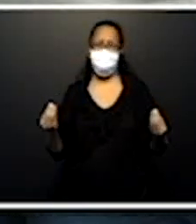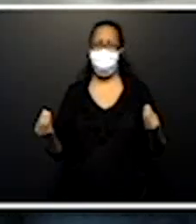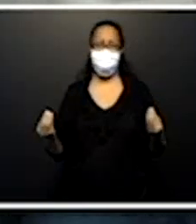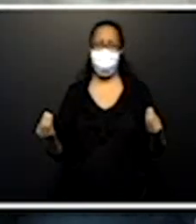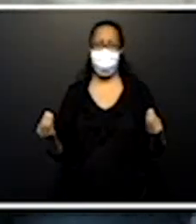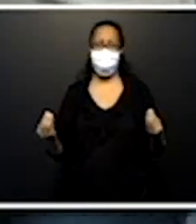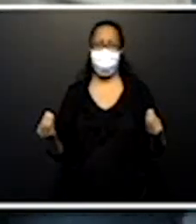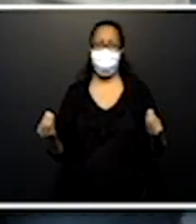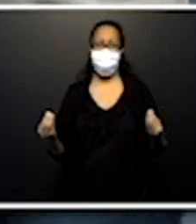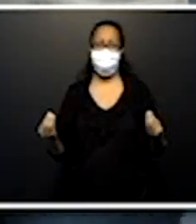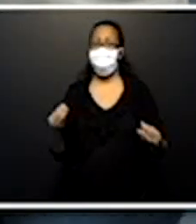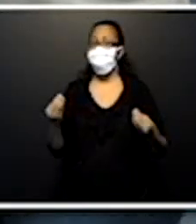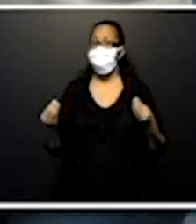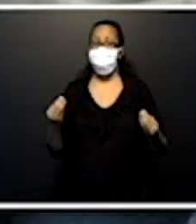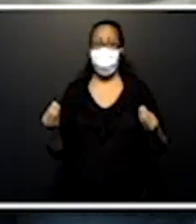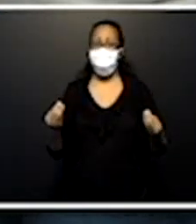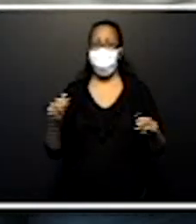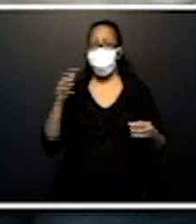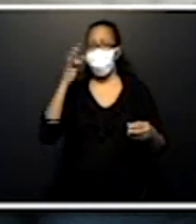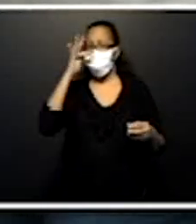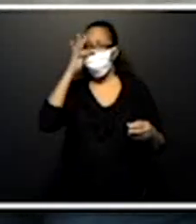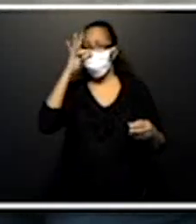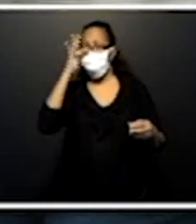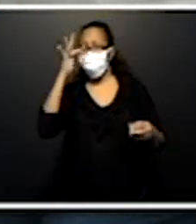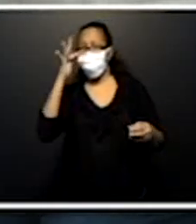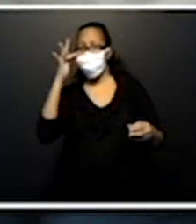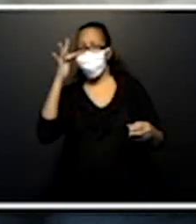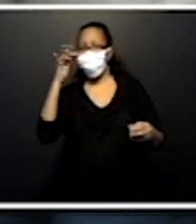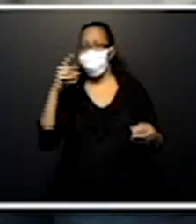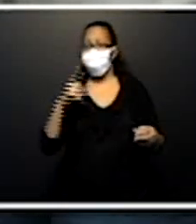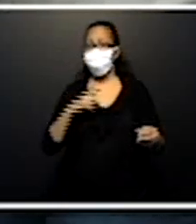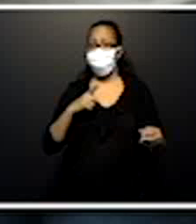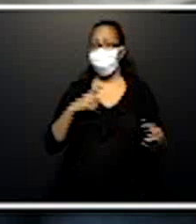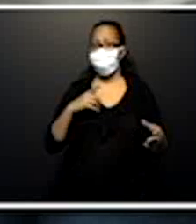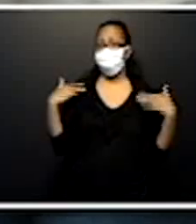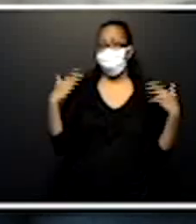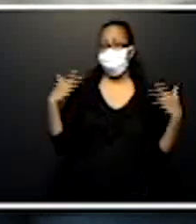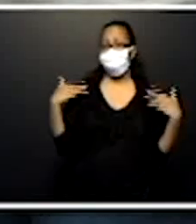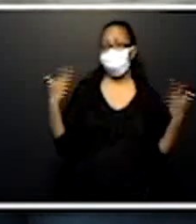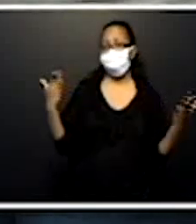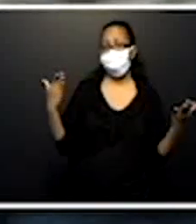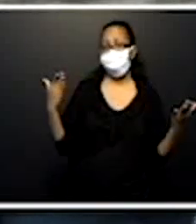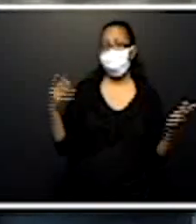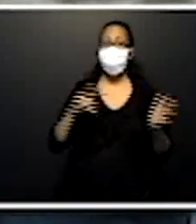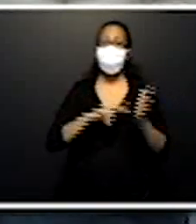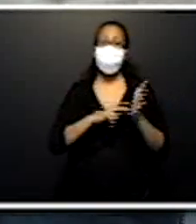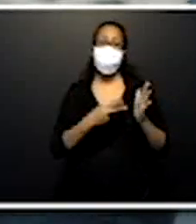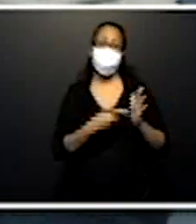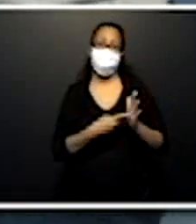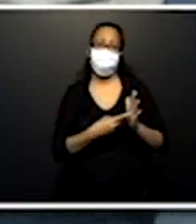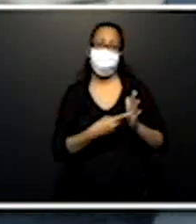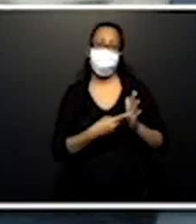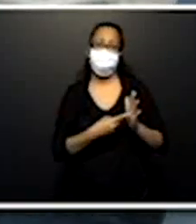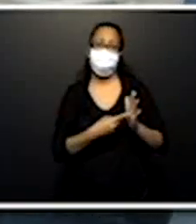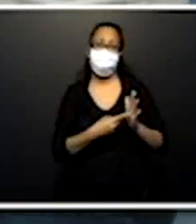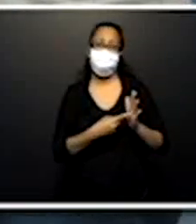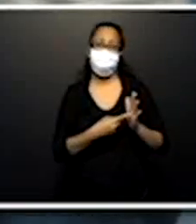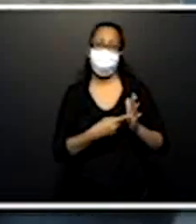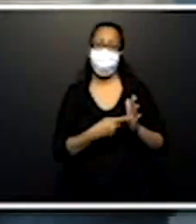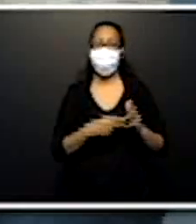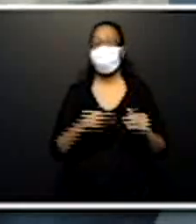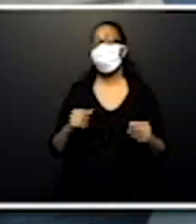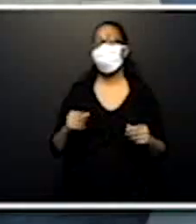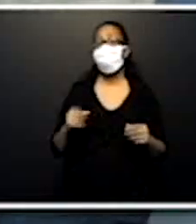que uma pétala mancha de alegria? Não dá para interpretar ao pé da letra. O que significaria? Então, as pétalas